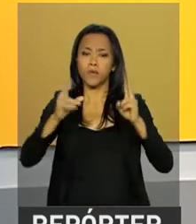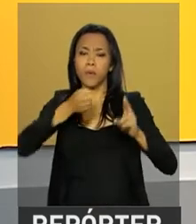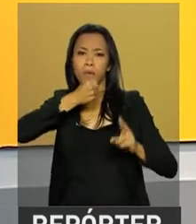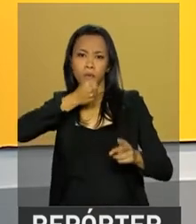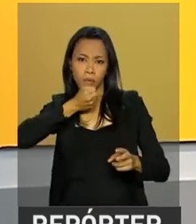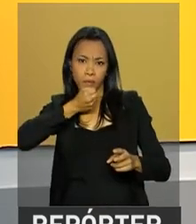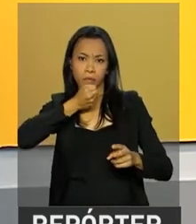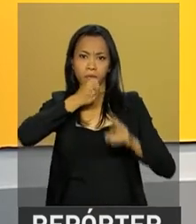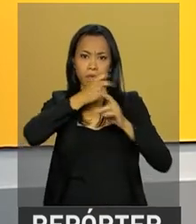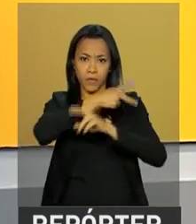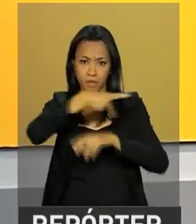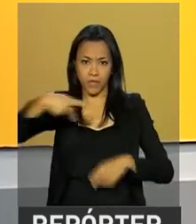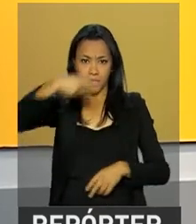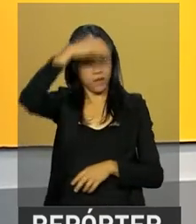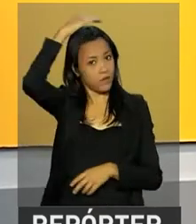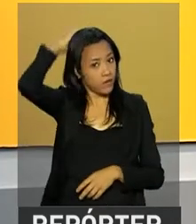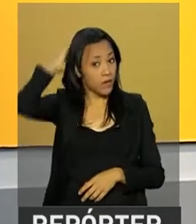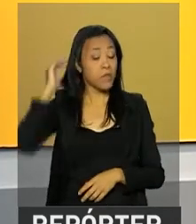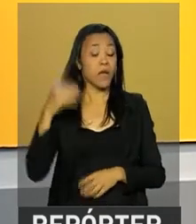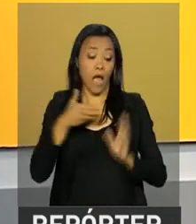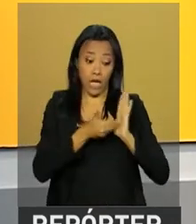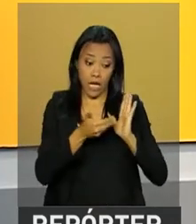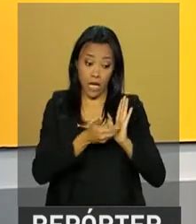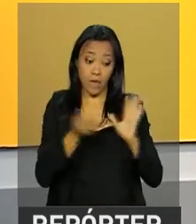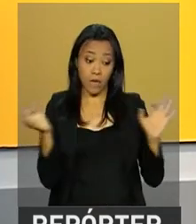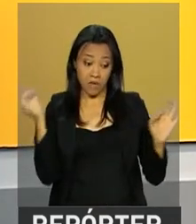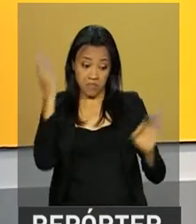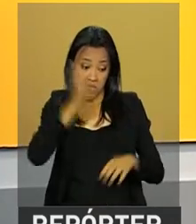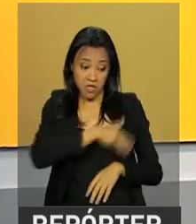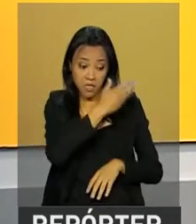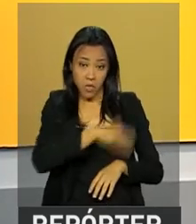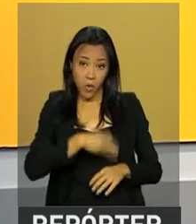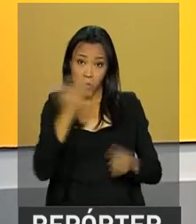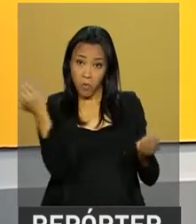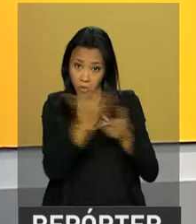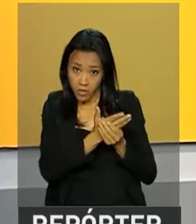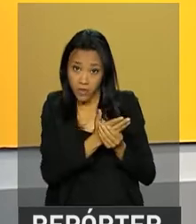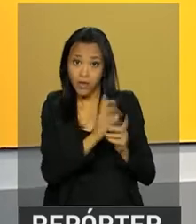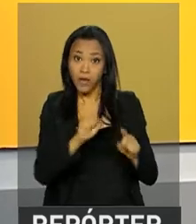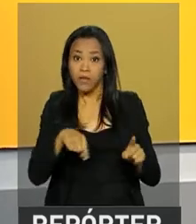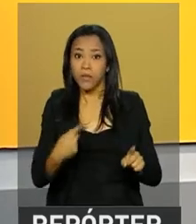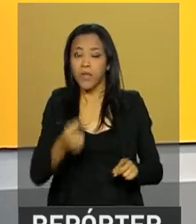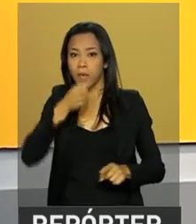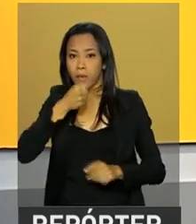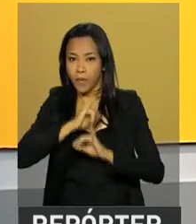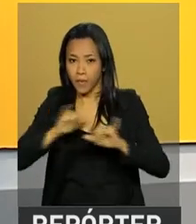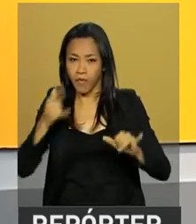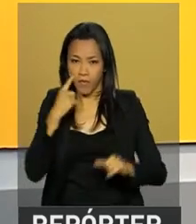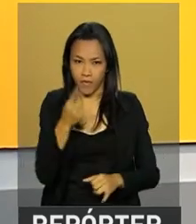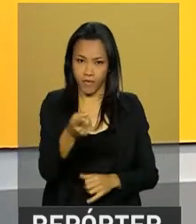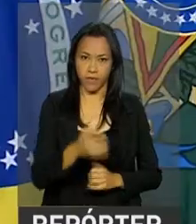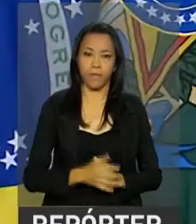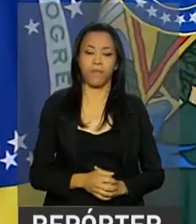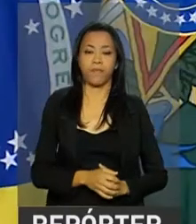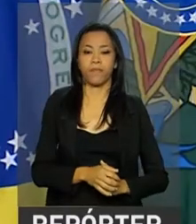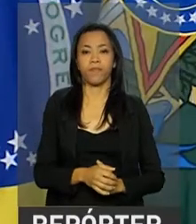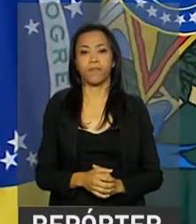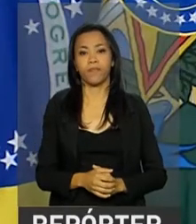que ele fez logo depois que a câmara dos deputados rejeitou a abertura de um processo contra ele e vamos ver